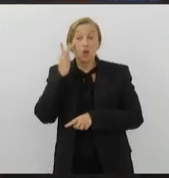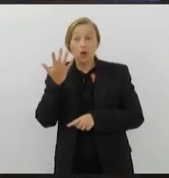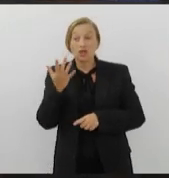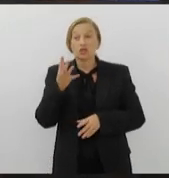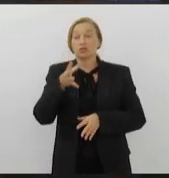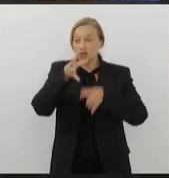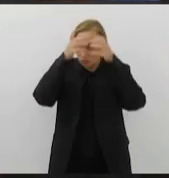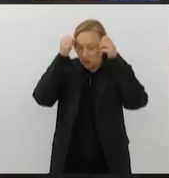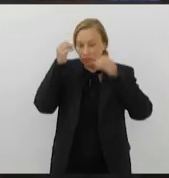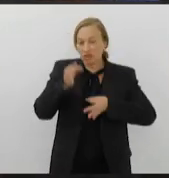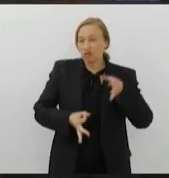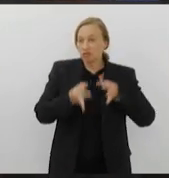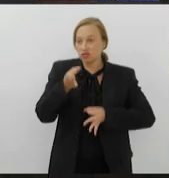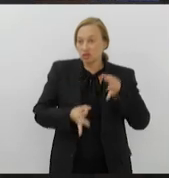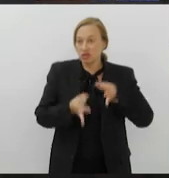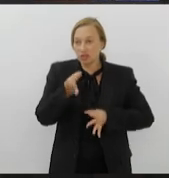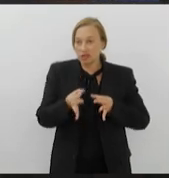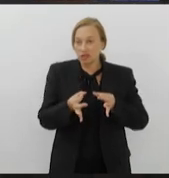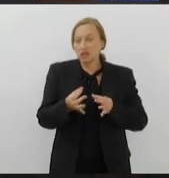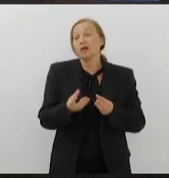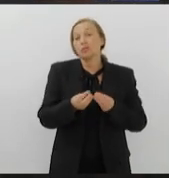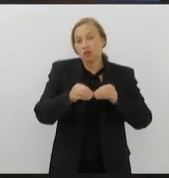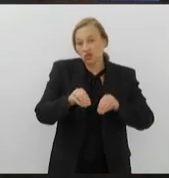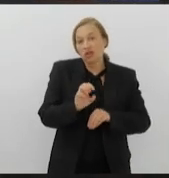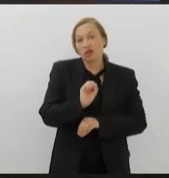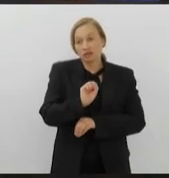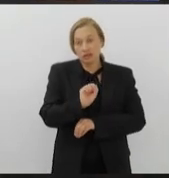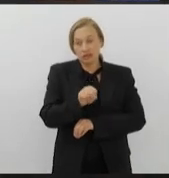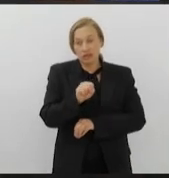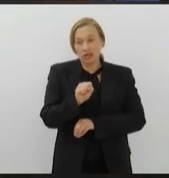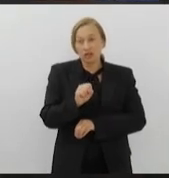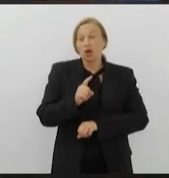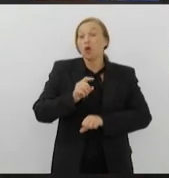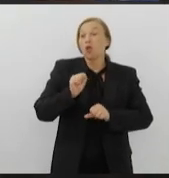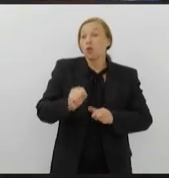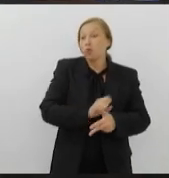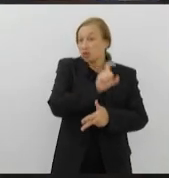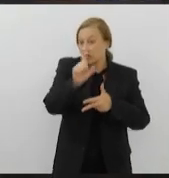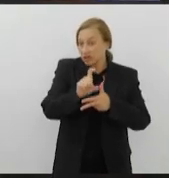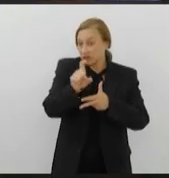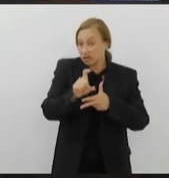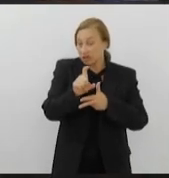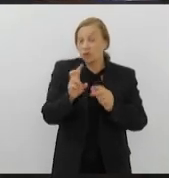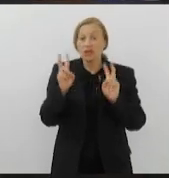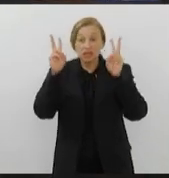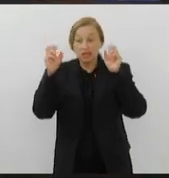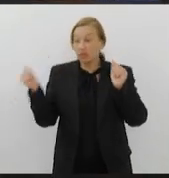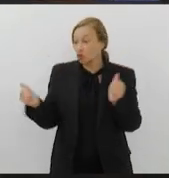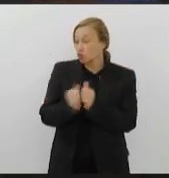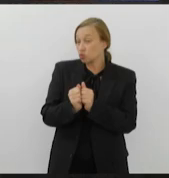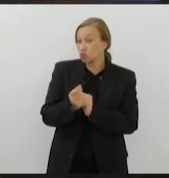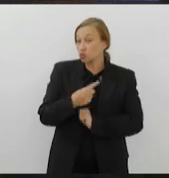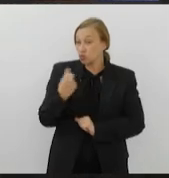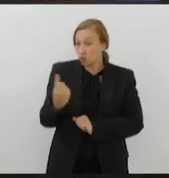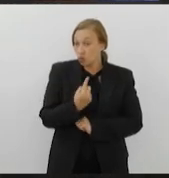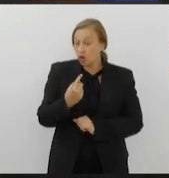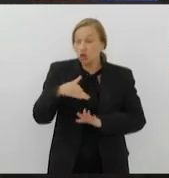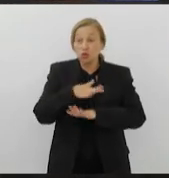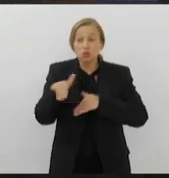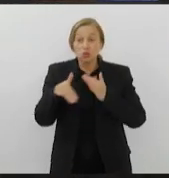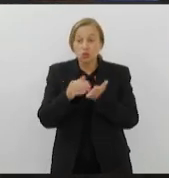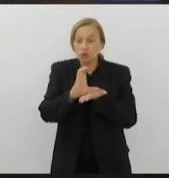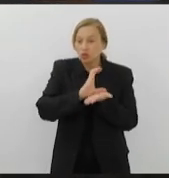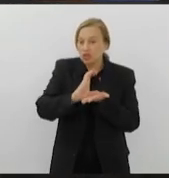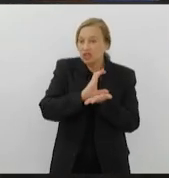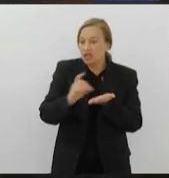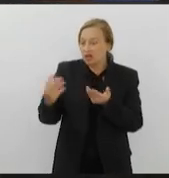exorbitando. Já falei que já passou da hora do Poder Legislativo enfrentar esse tema conosco, de trazer todos os conselheiros